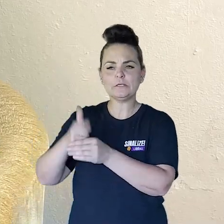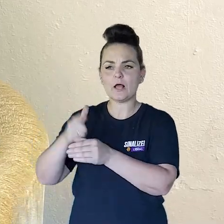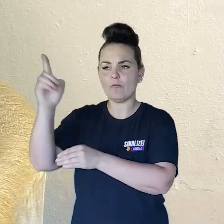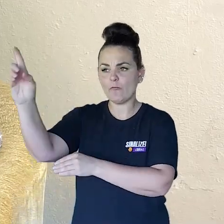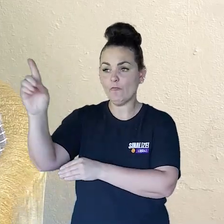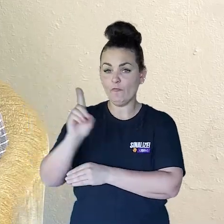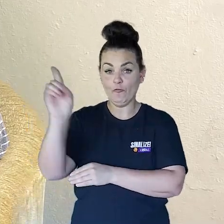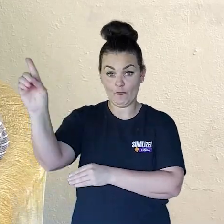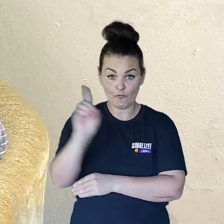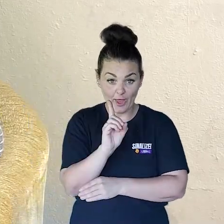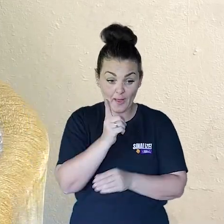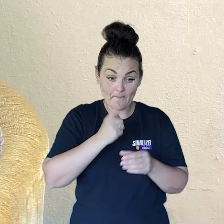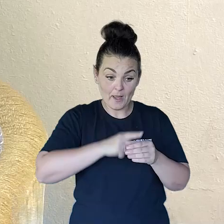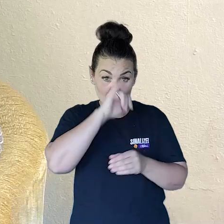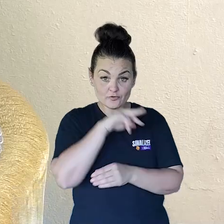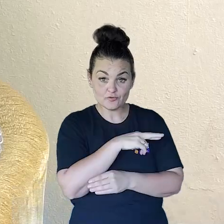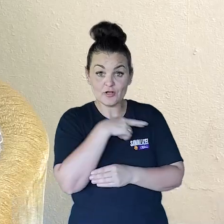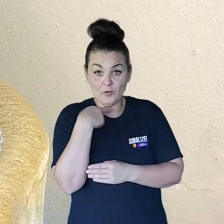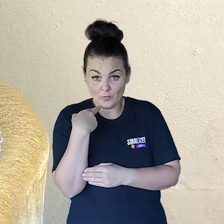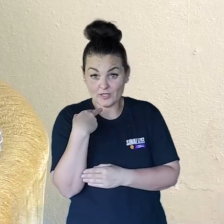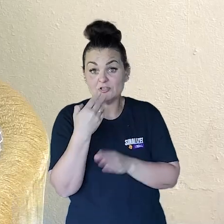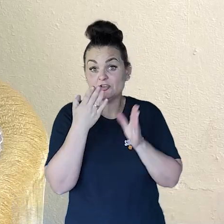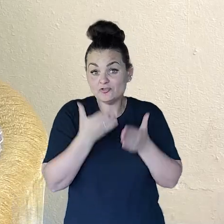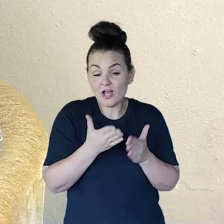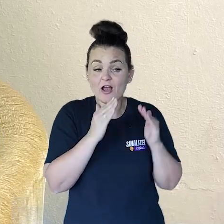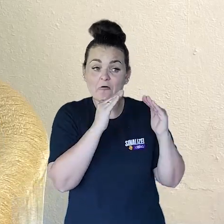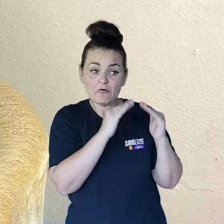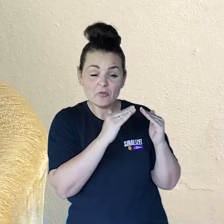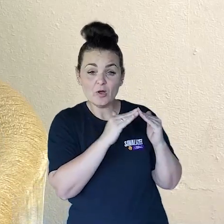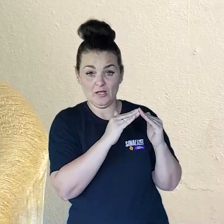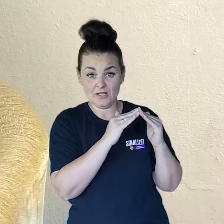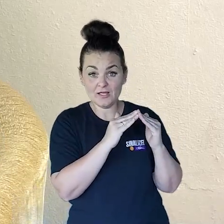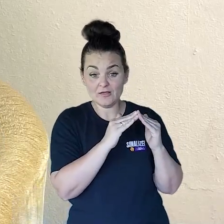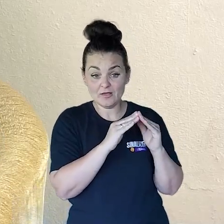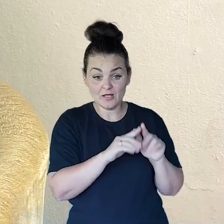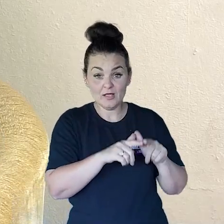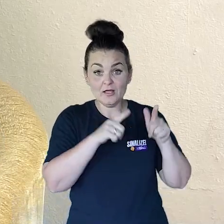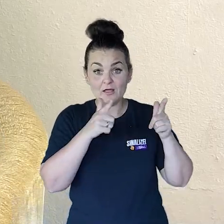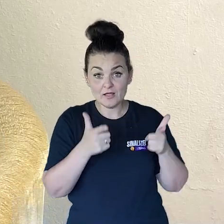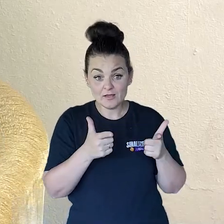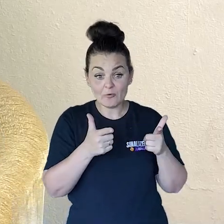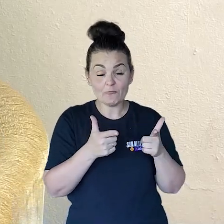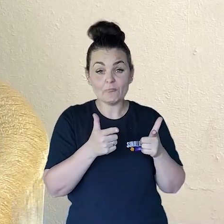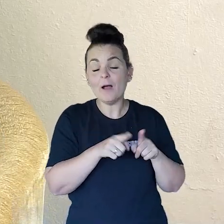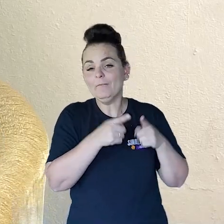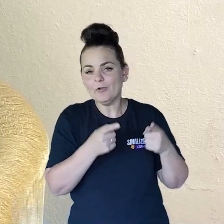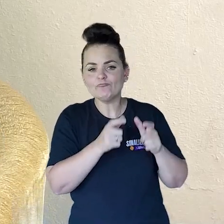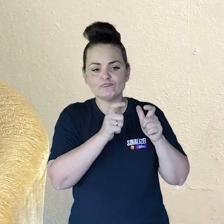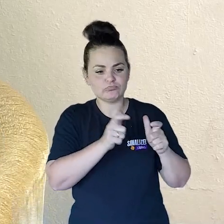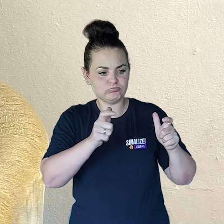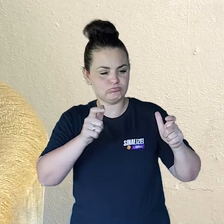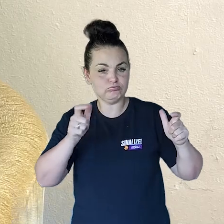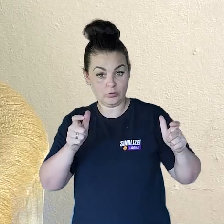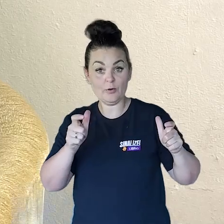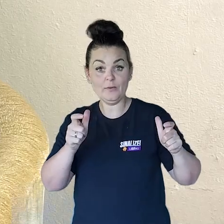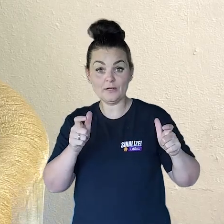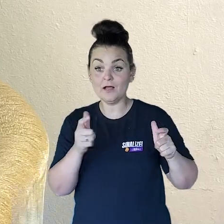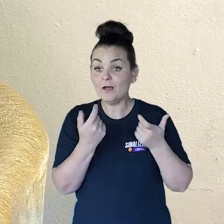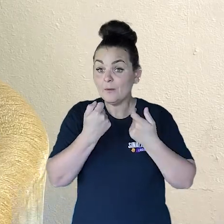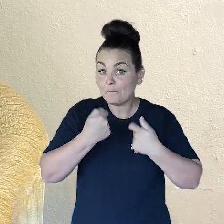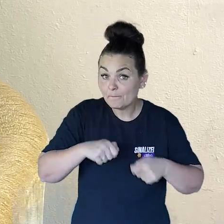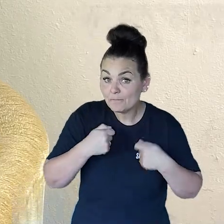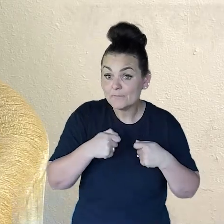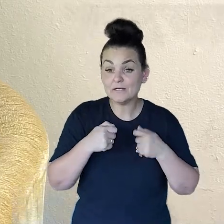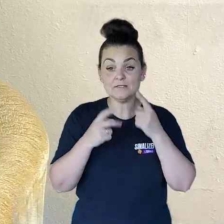essas pessoas que já estão residindo no município há anos e, consequentemente, não ter uma visão